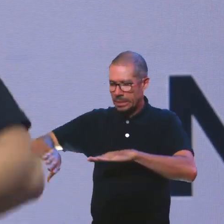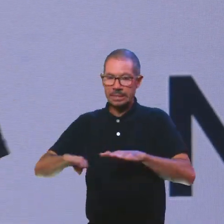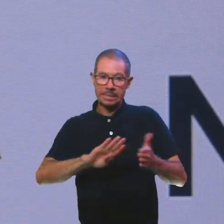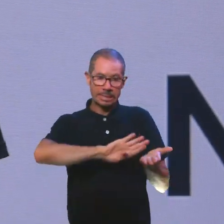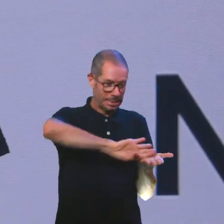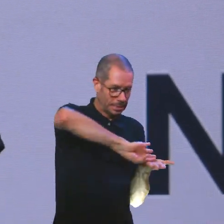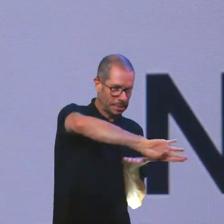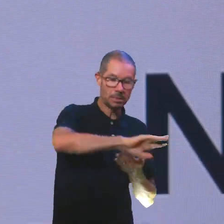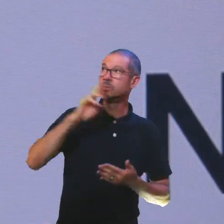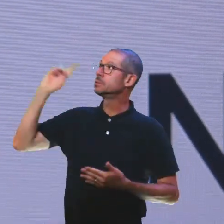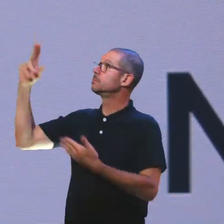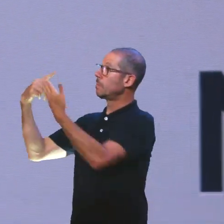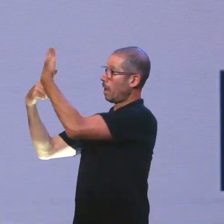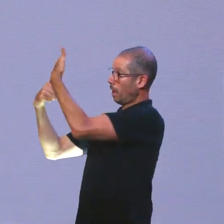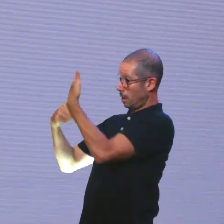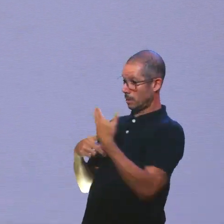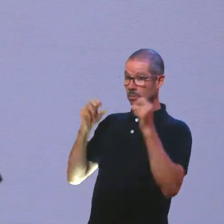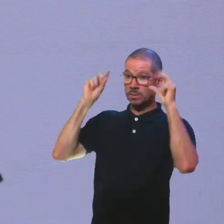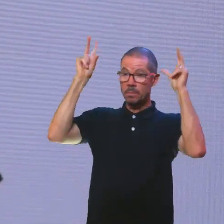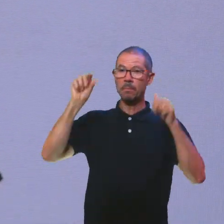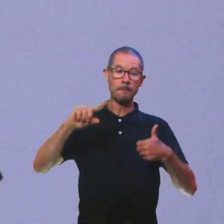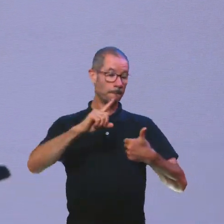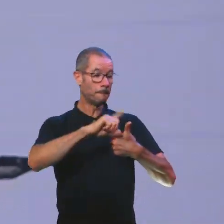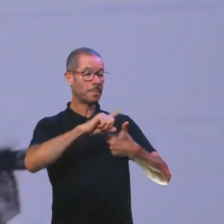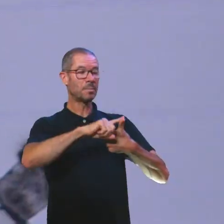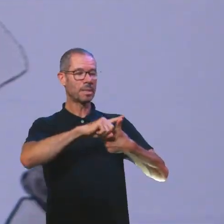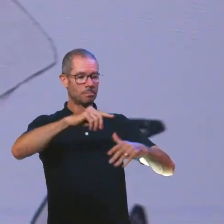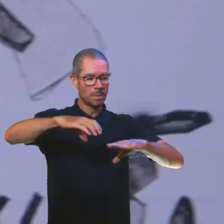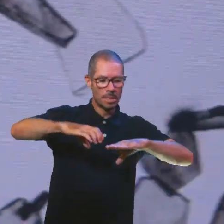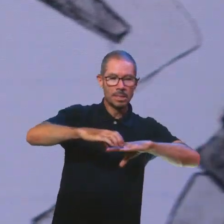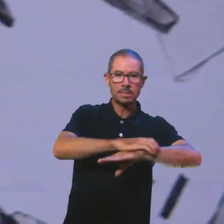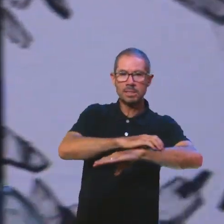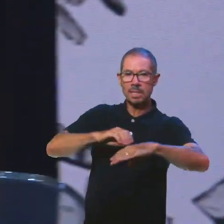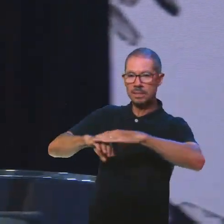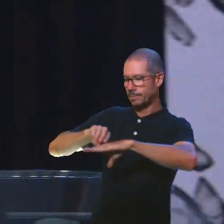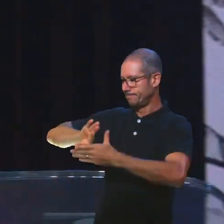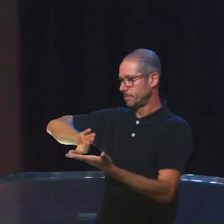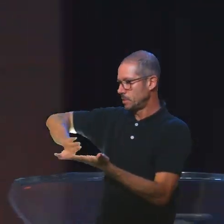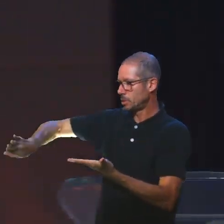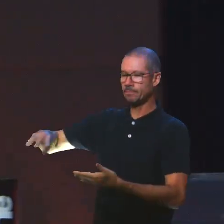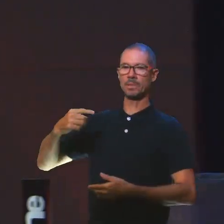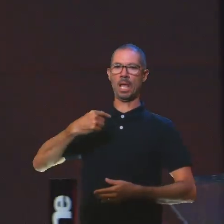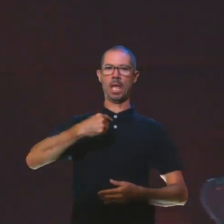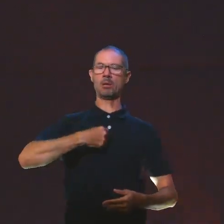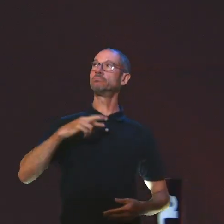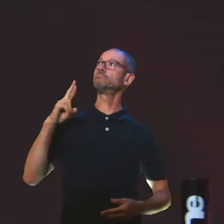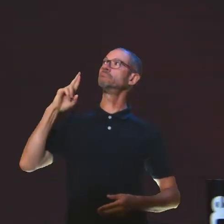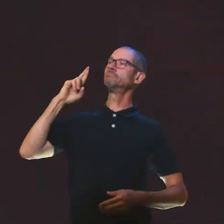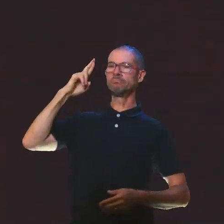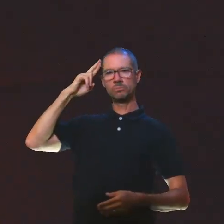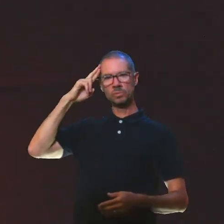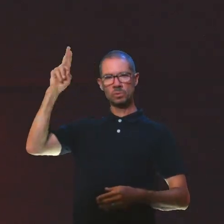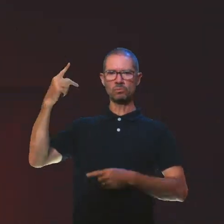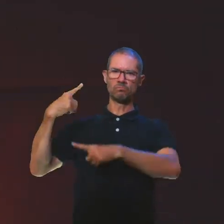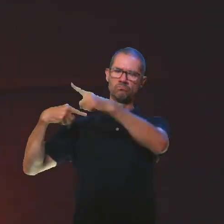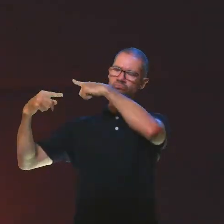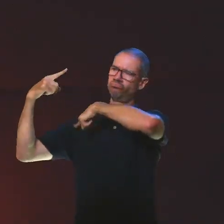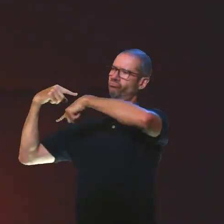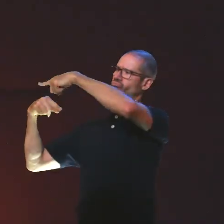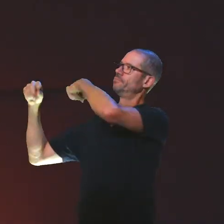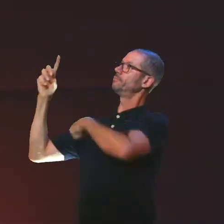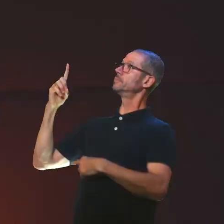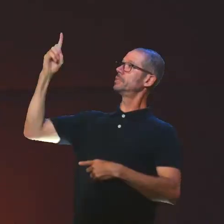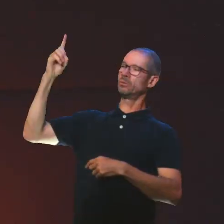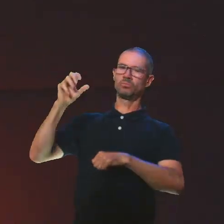começa a se revelar a ele. E a primeira coisa que o Senhor fala para ele, depois de tirar as sandálias, ele vai dizer: olha, eu sou o Deus dos seus ancestrais. Eu sou o